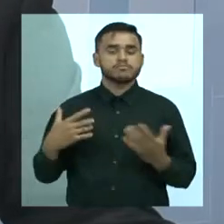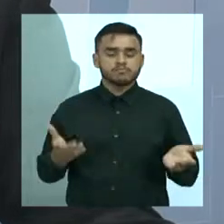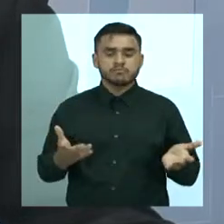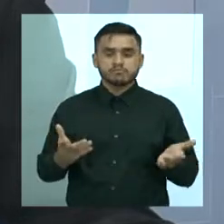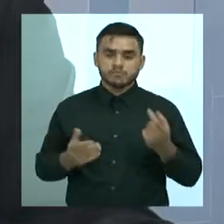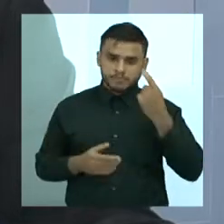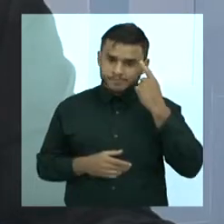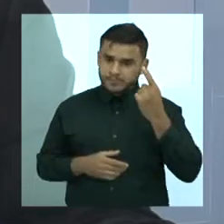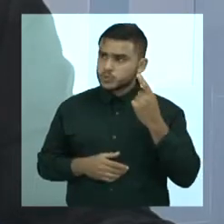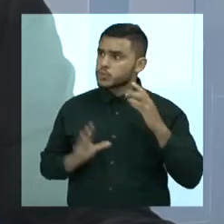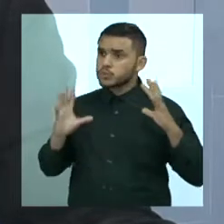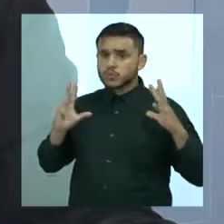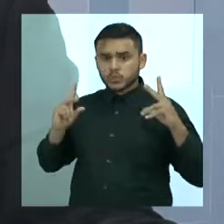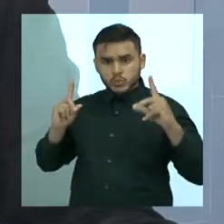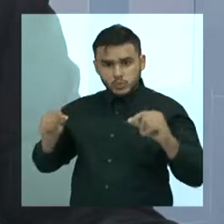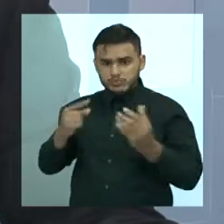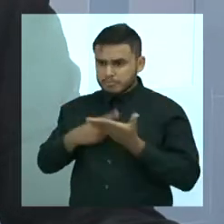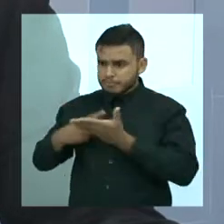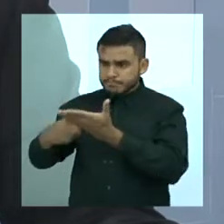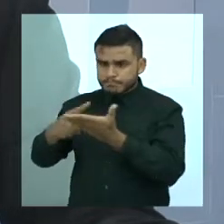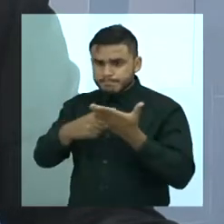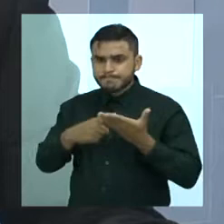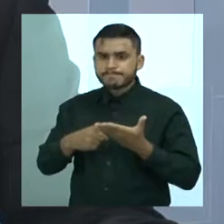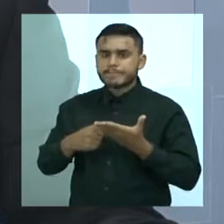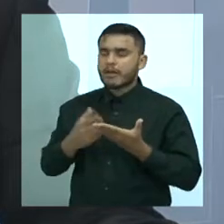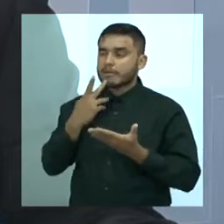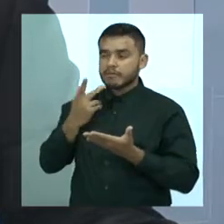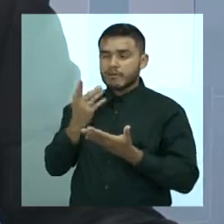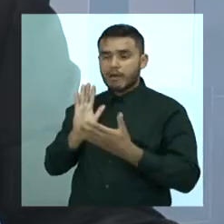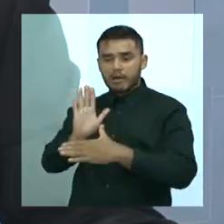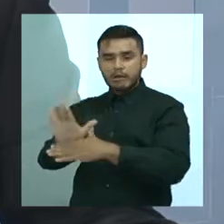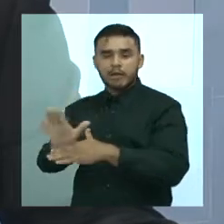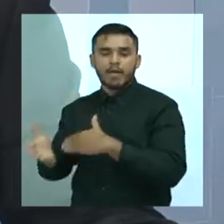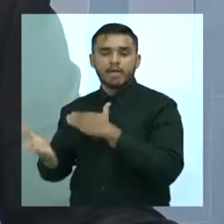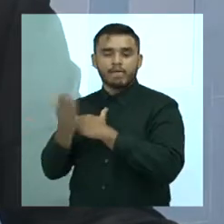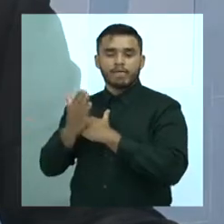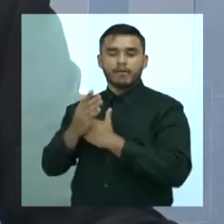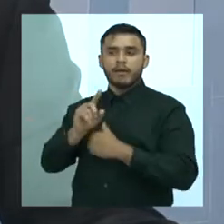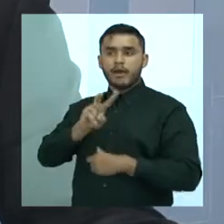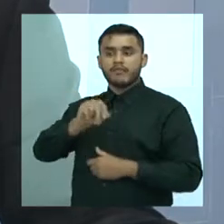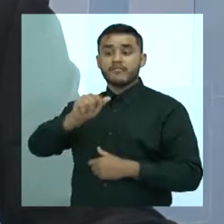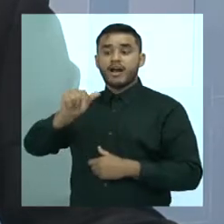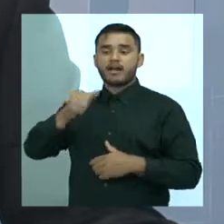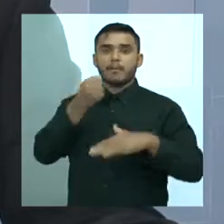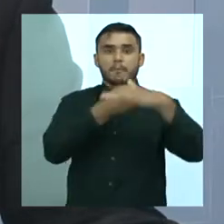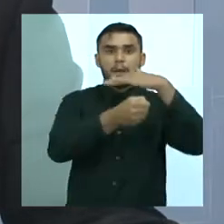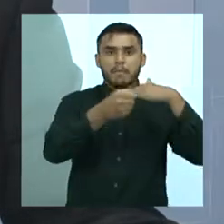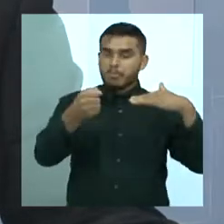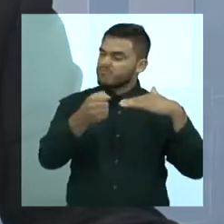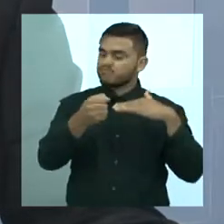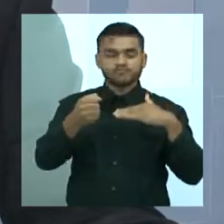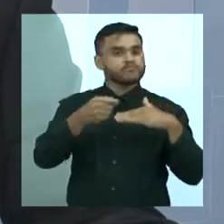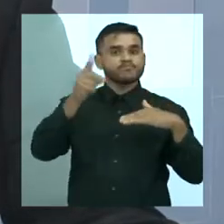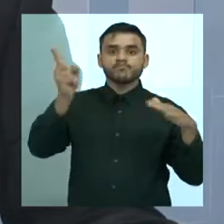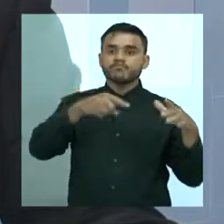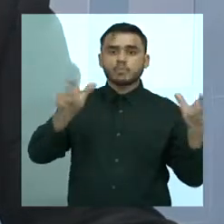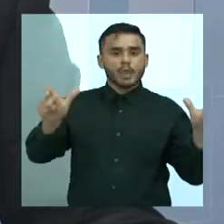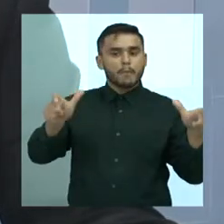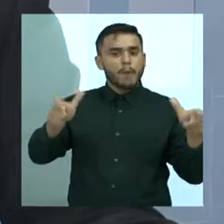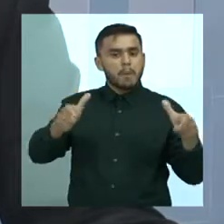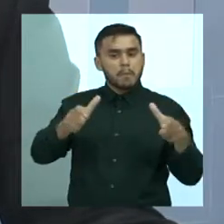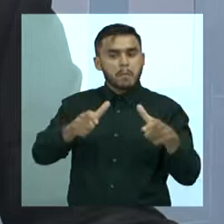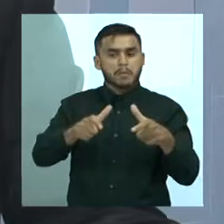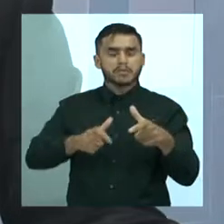varrendo quase todos. Está deixando, literalmente, muito poucos cargos comissionados. Aquelas pessoas que